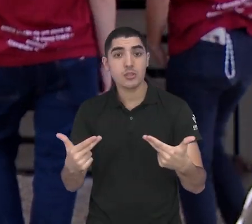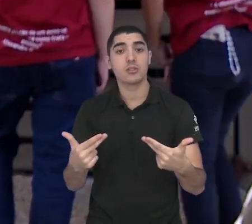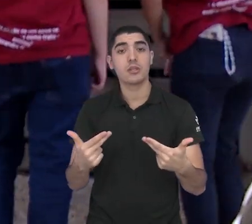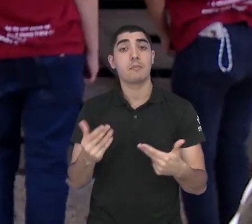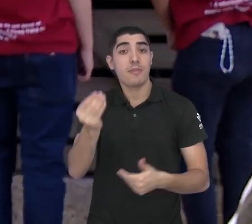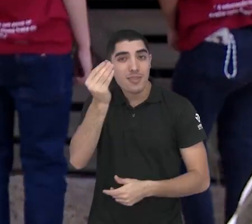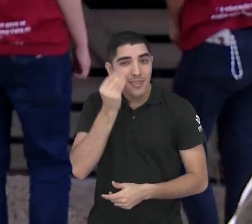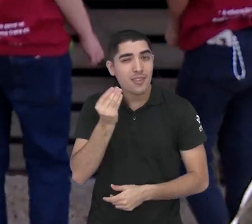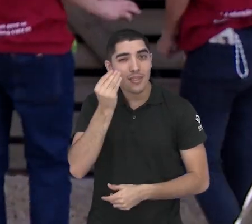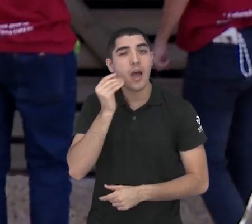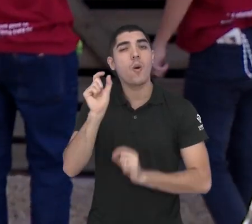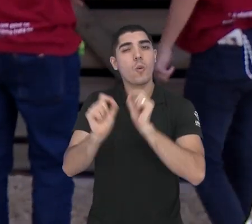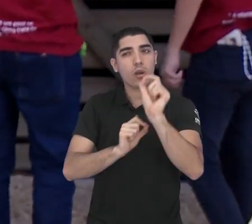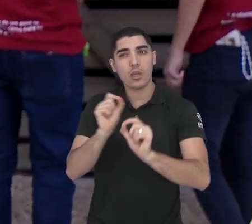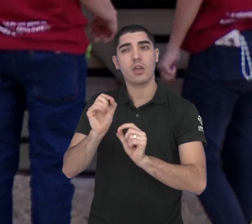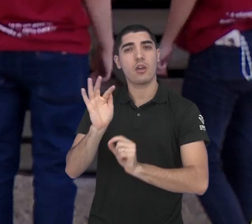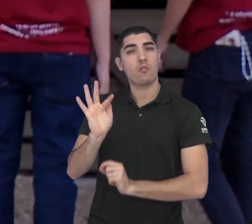até